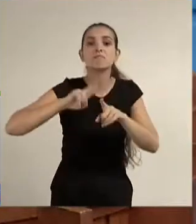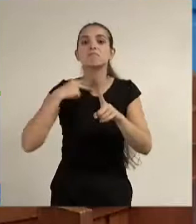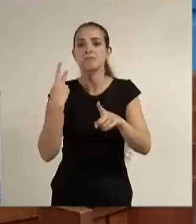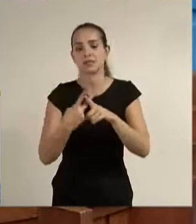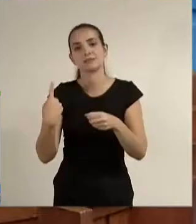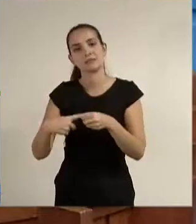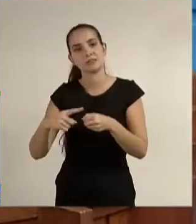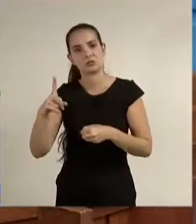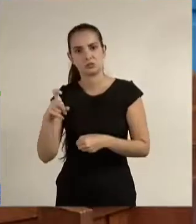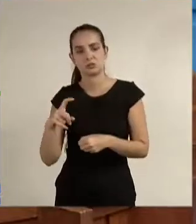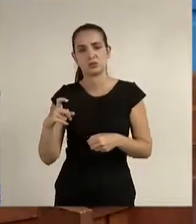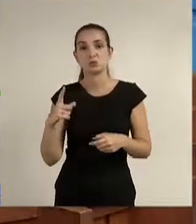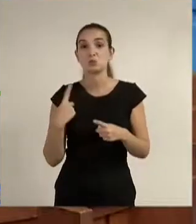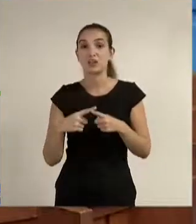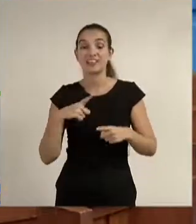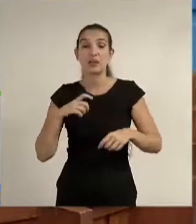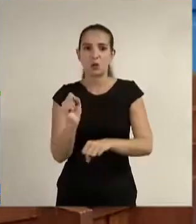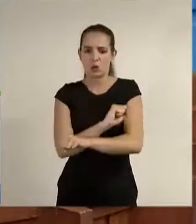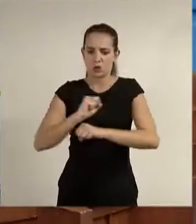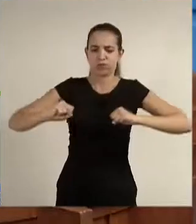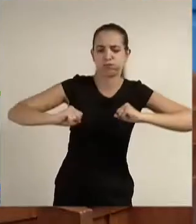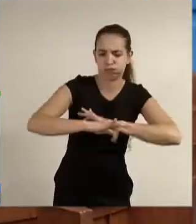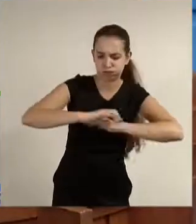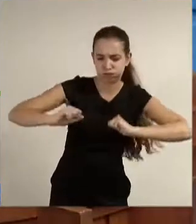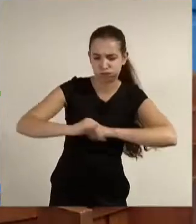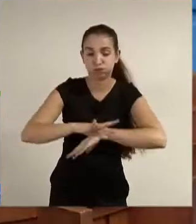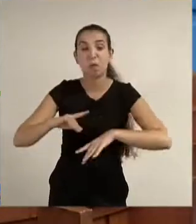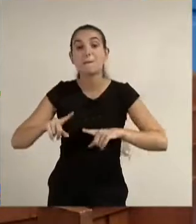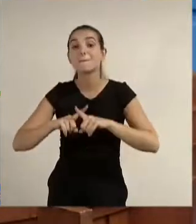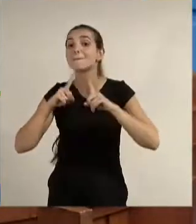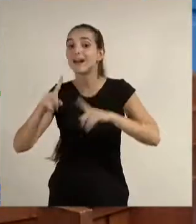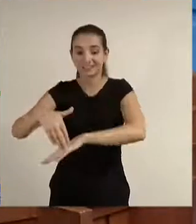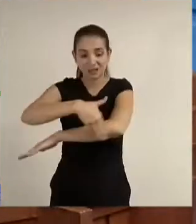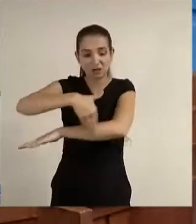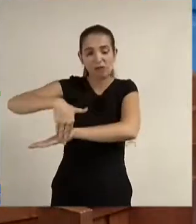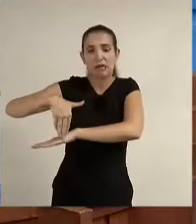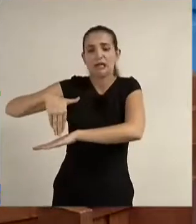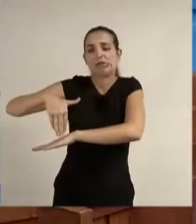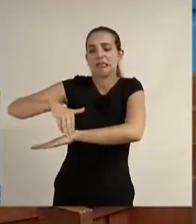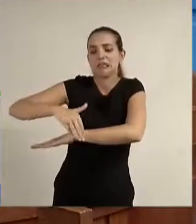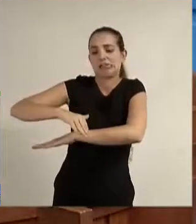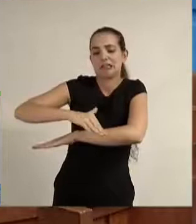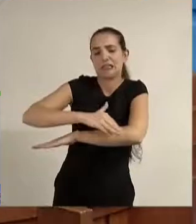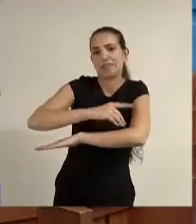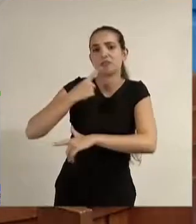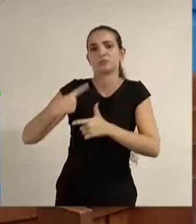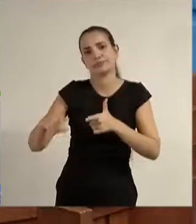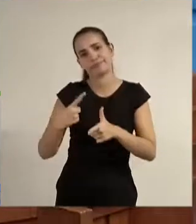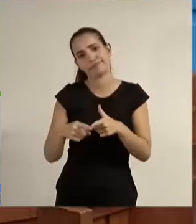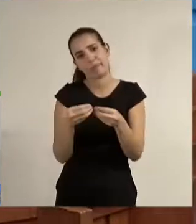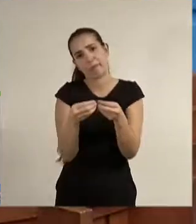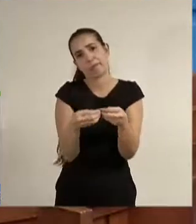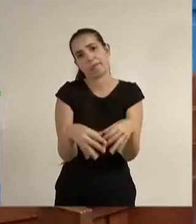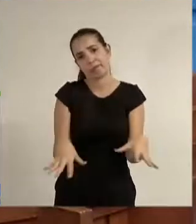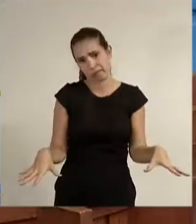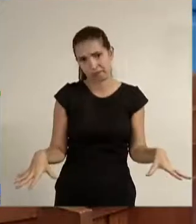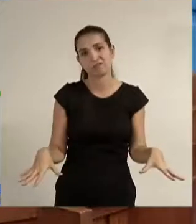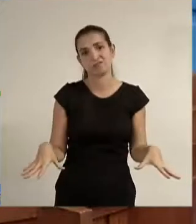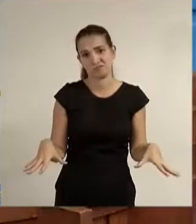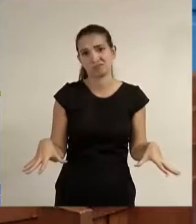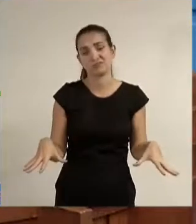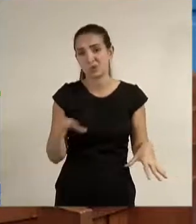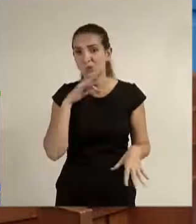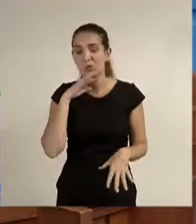grande de veículos e que estão combalidas, estão deterioradas,